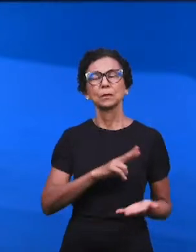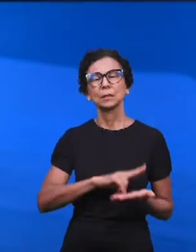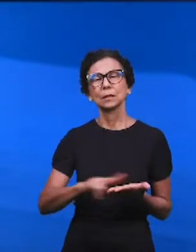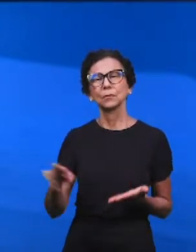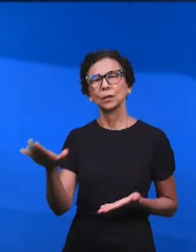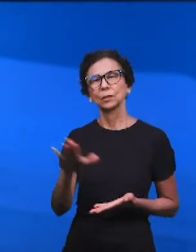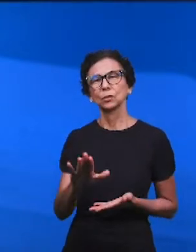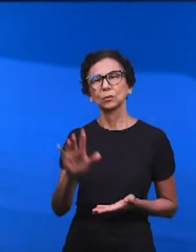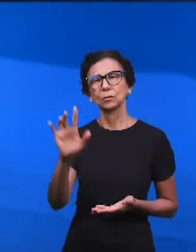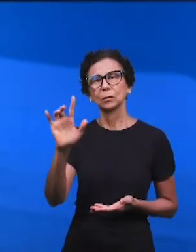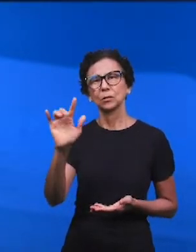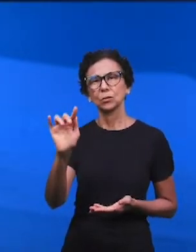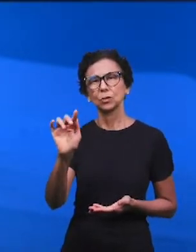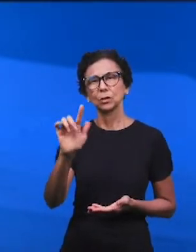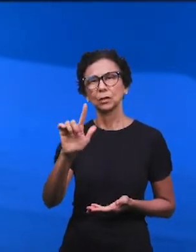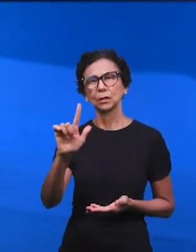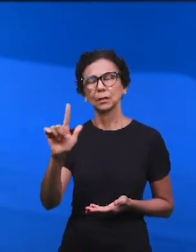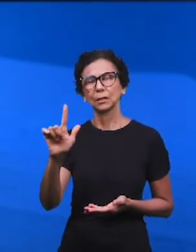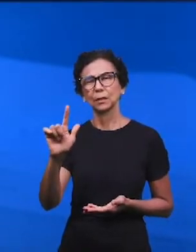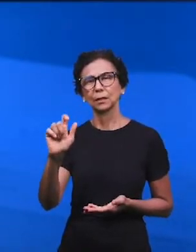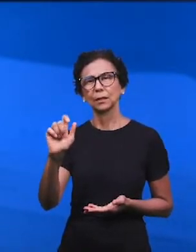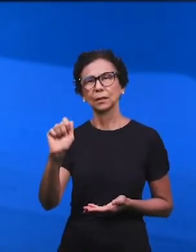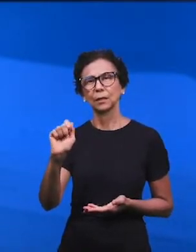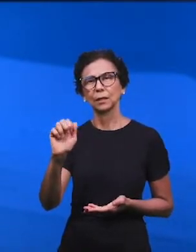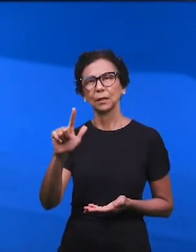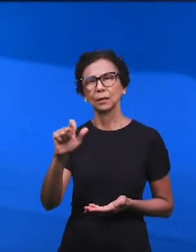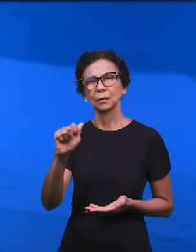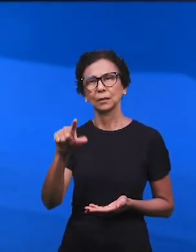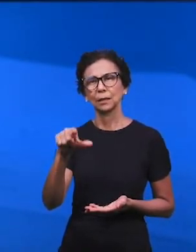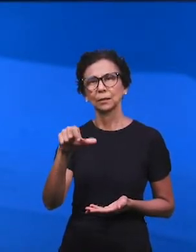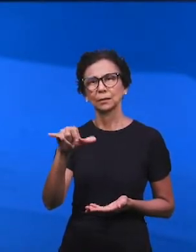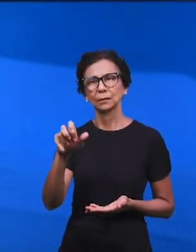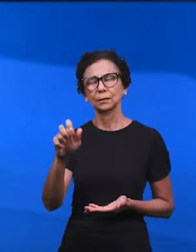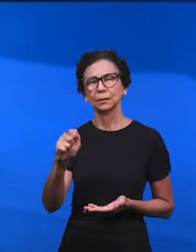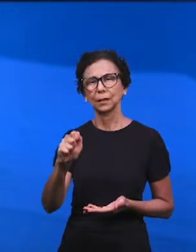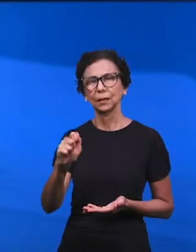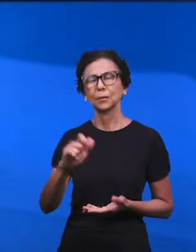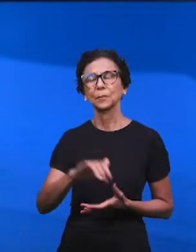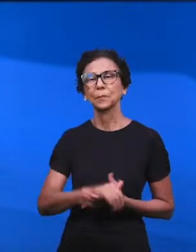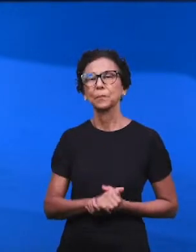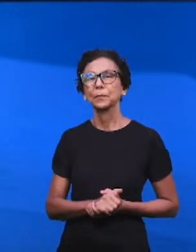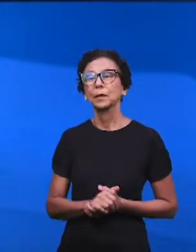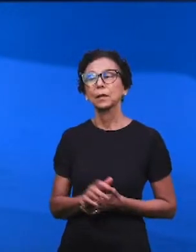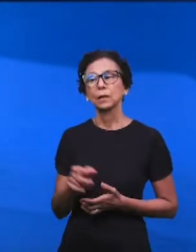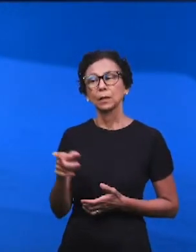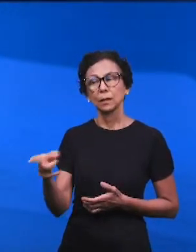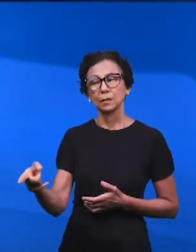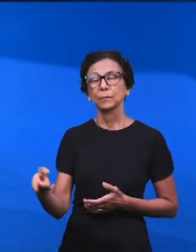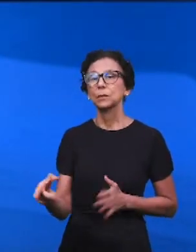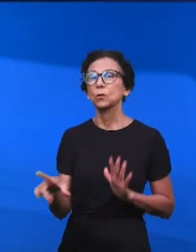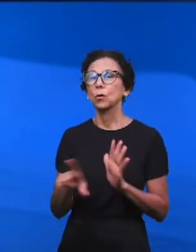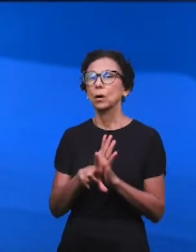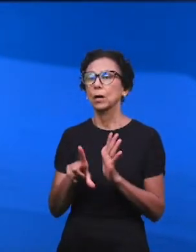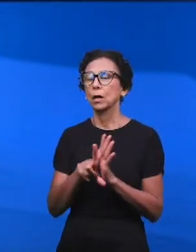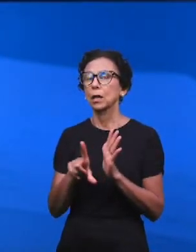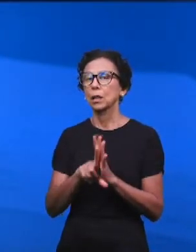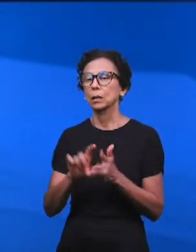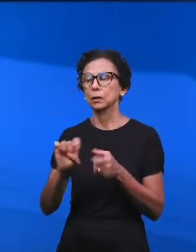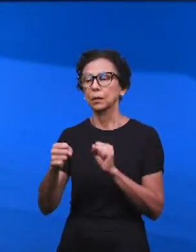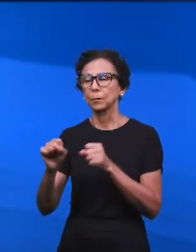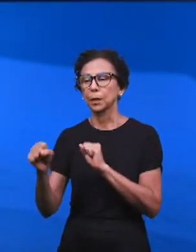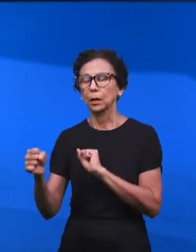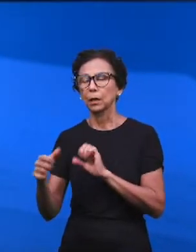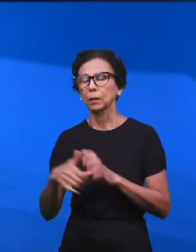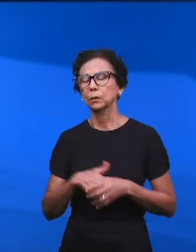verdade e levando as pessoas a tentarem se justificar pelas obras da lei. Mas quem vai nos dar essa resposta, muito